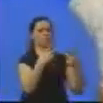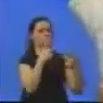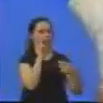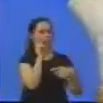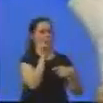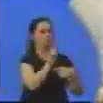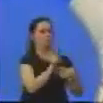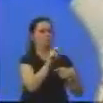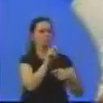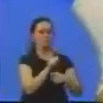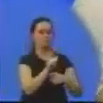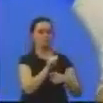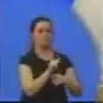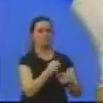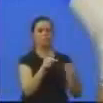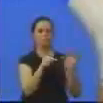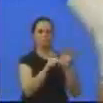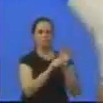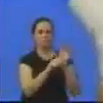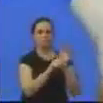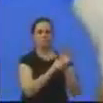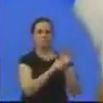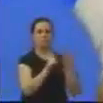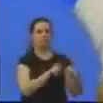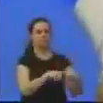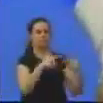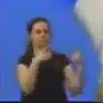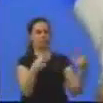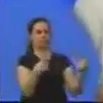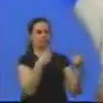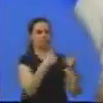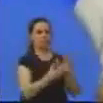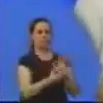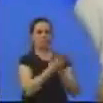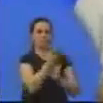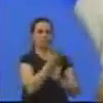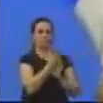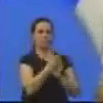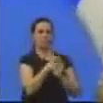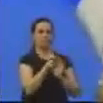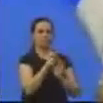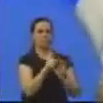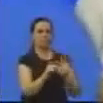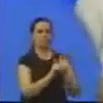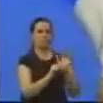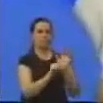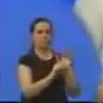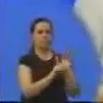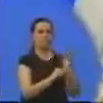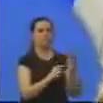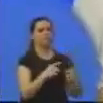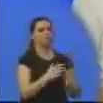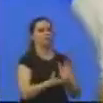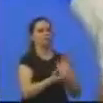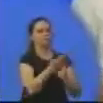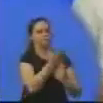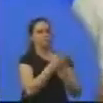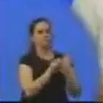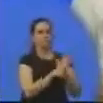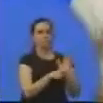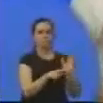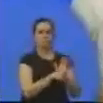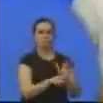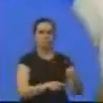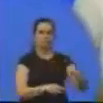sinal do A, o A é negativo, portanto, maior que 15 negativo, menor que 15 positivo. Aí